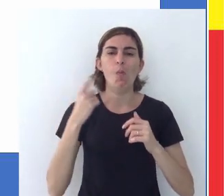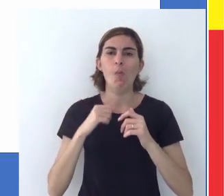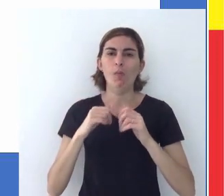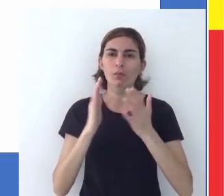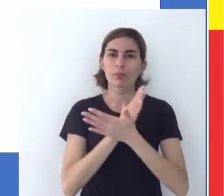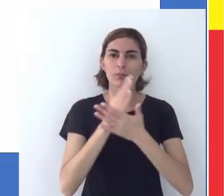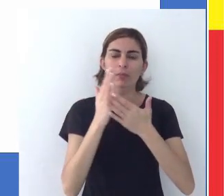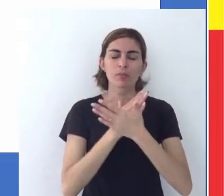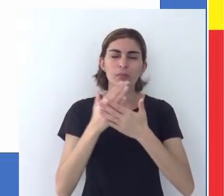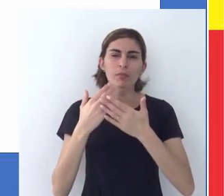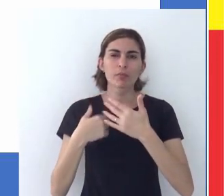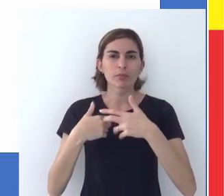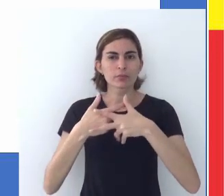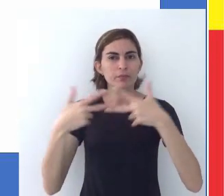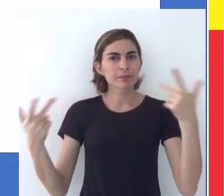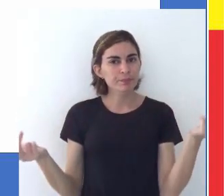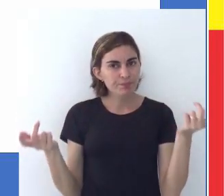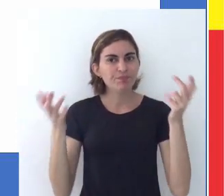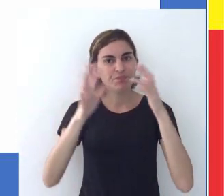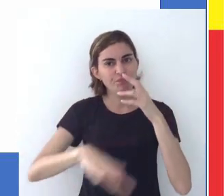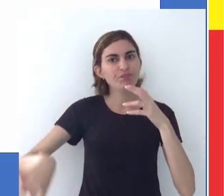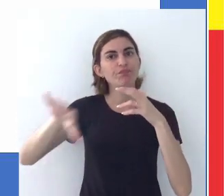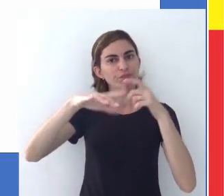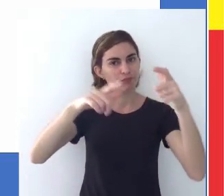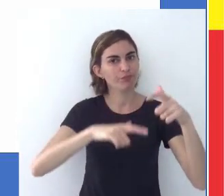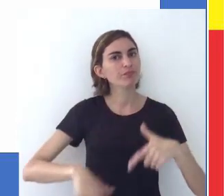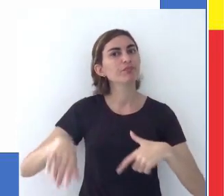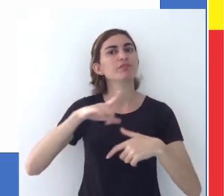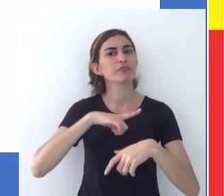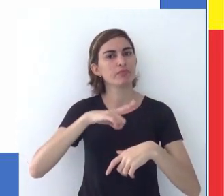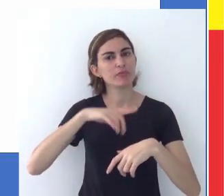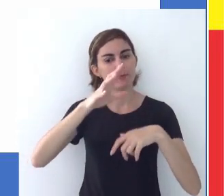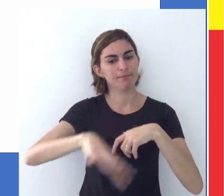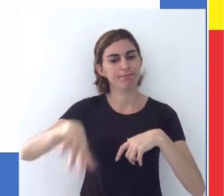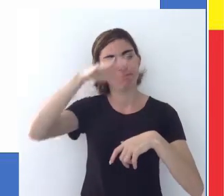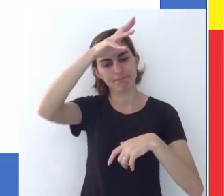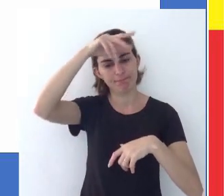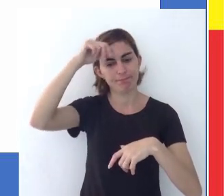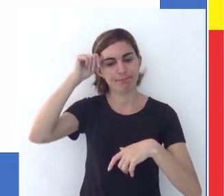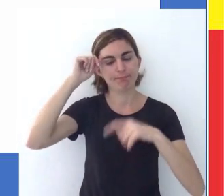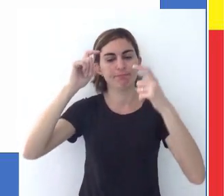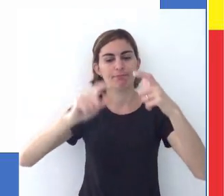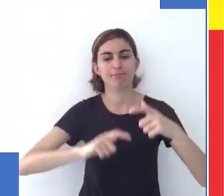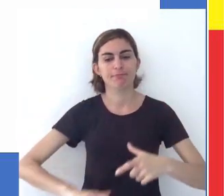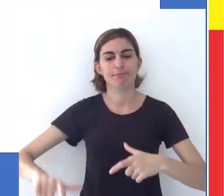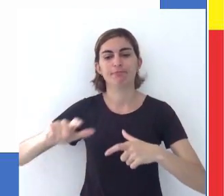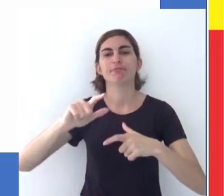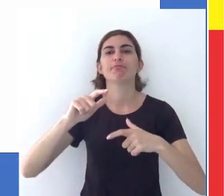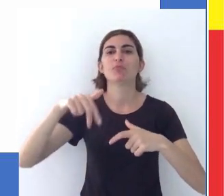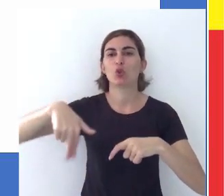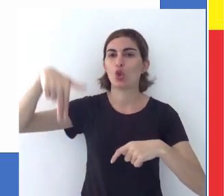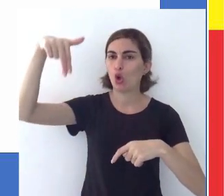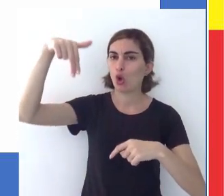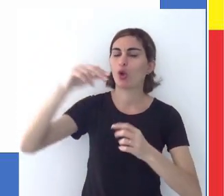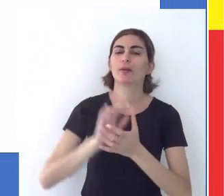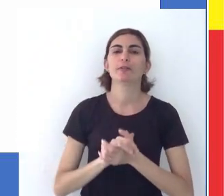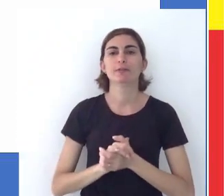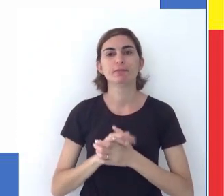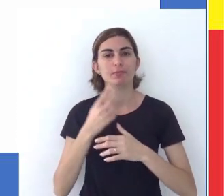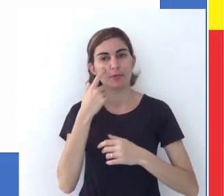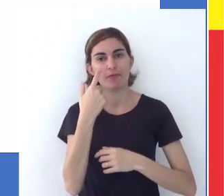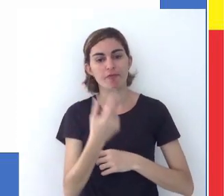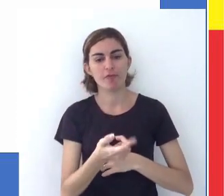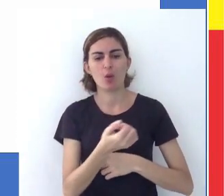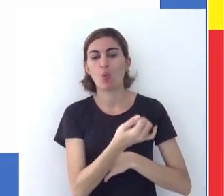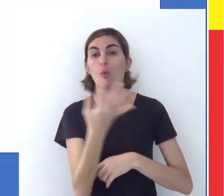acompanha na tela agora algumas dos ambientes que tem na região amazônica. Alguns dos ambientes que tem na região norte,